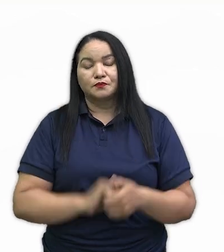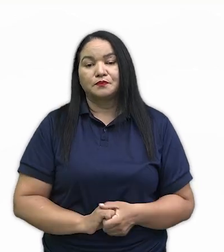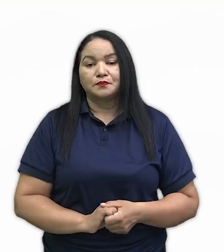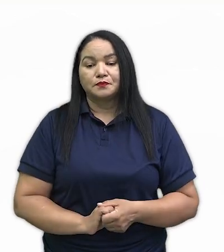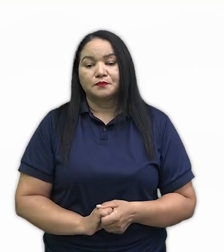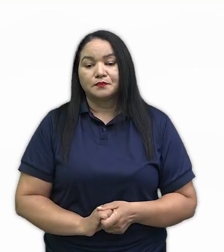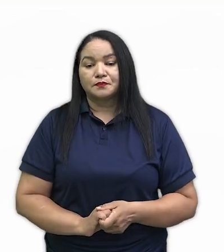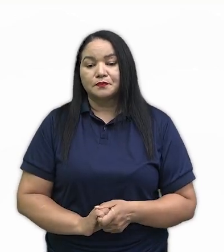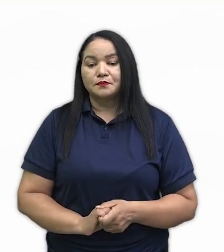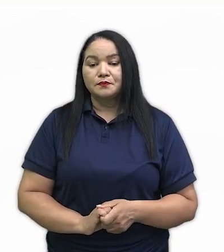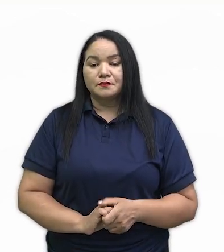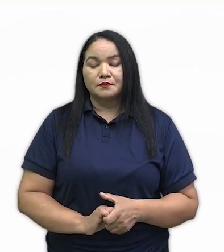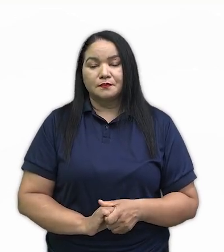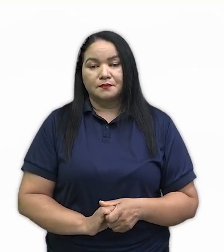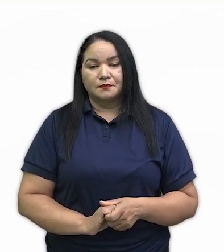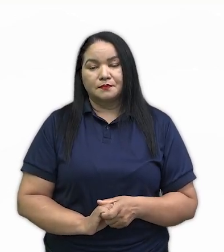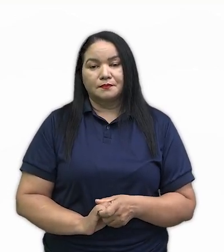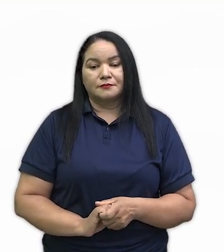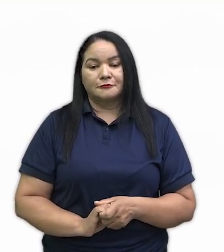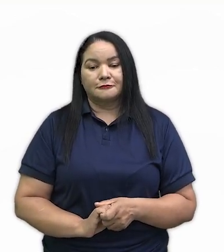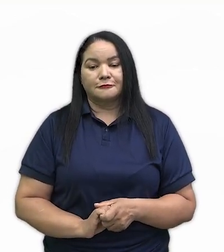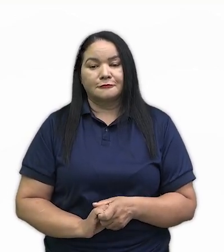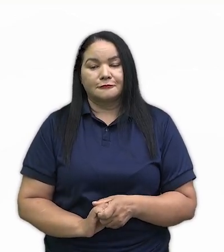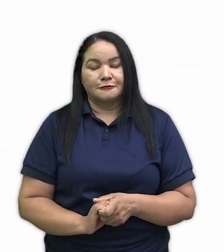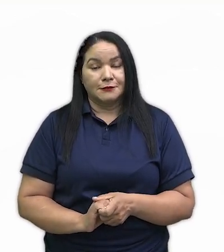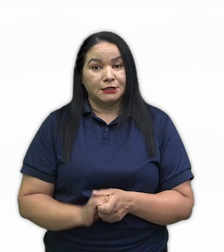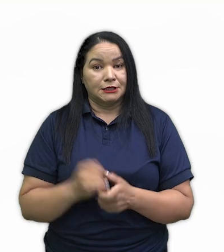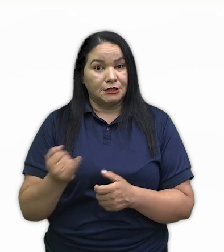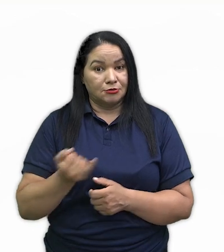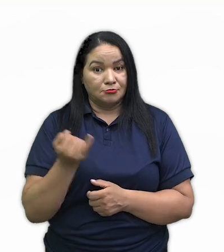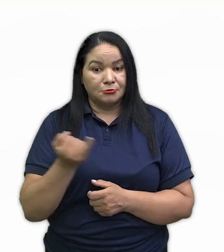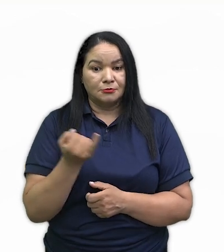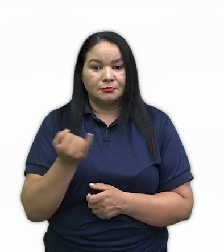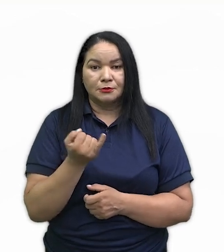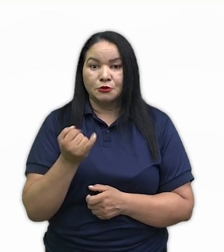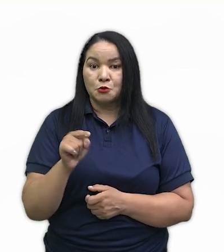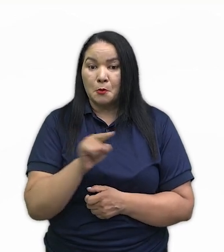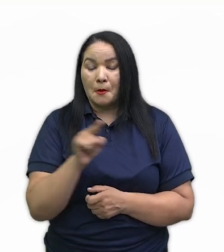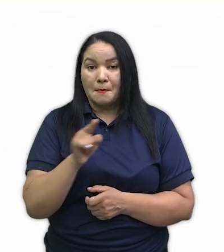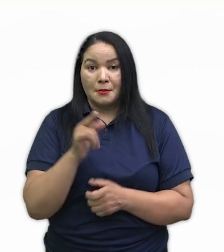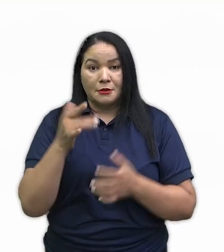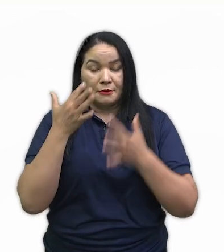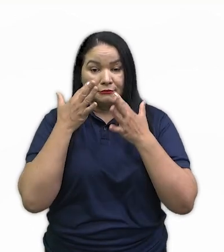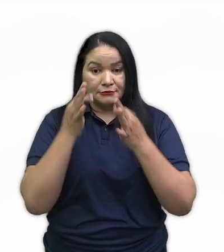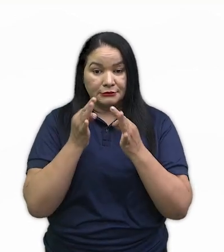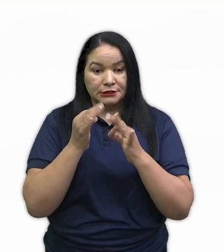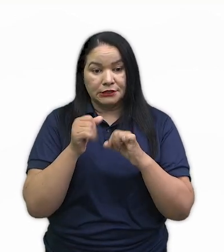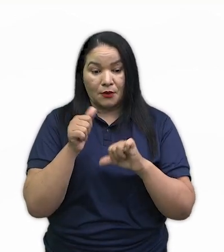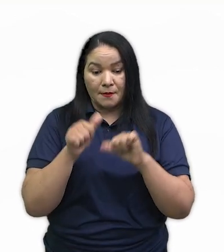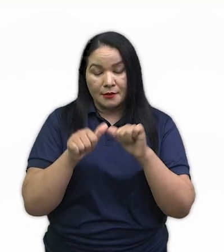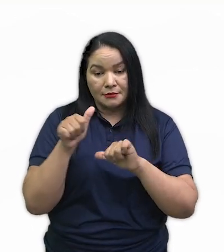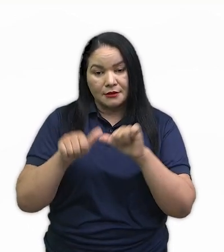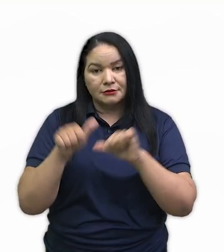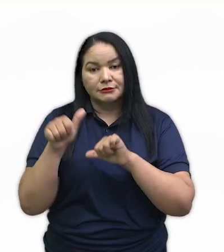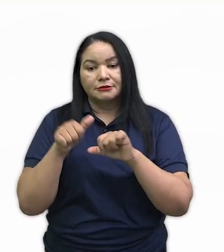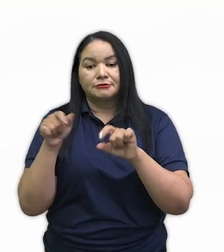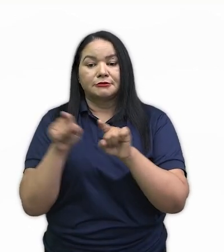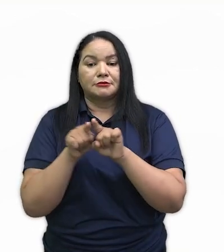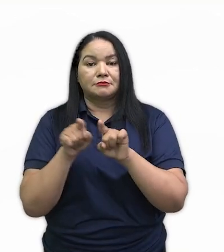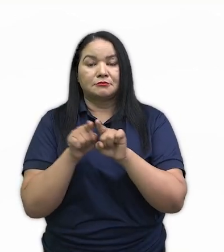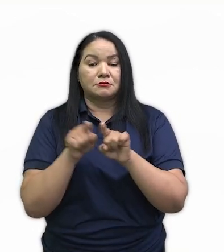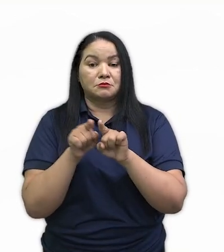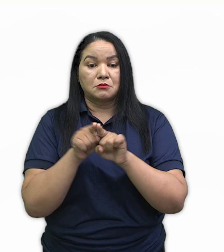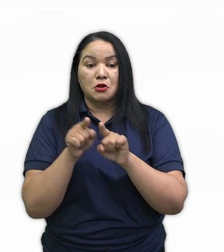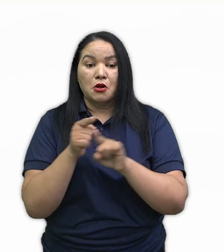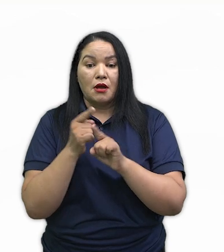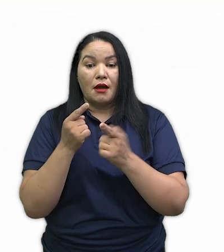15.375. Beleza, pessoal? Então, reparem que é muito importante aí você analisar, determinar,